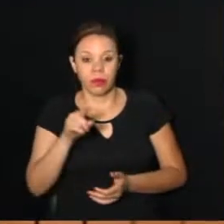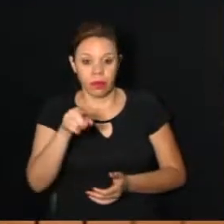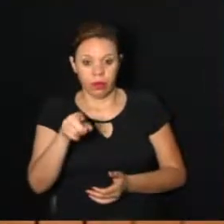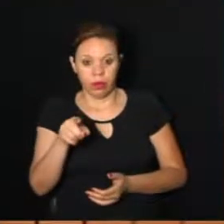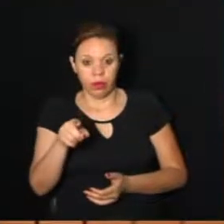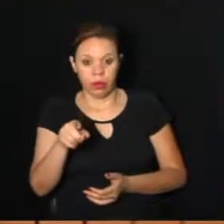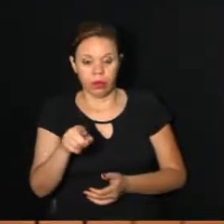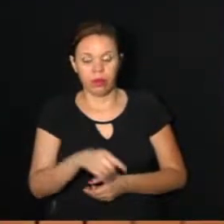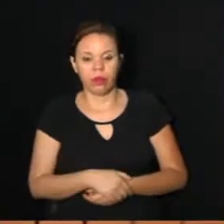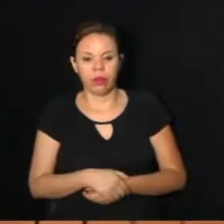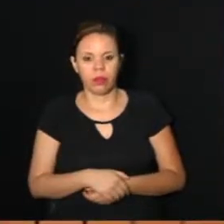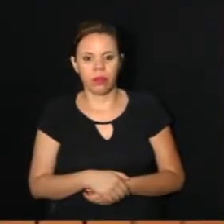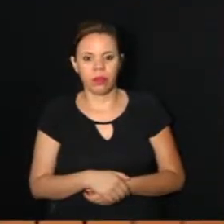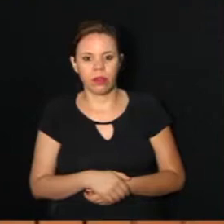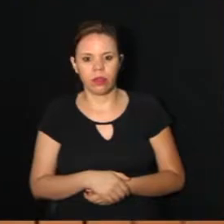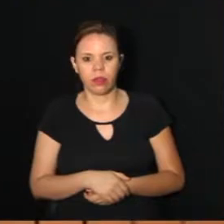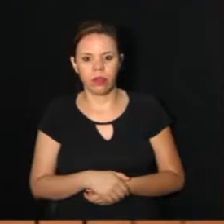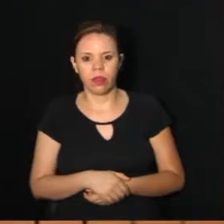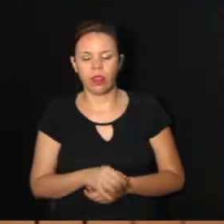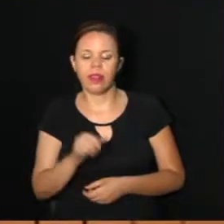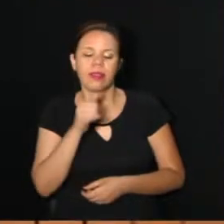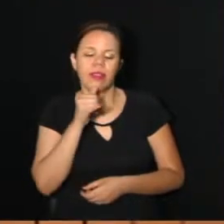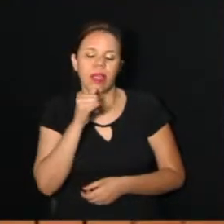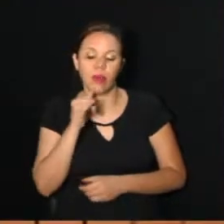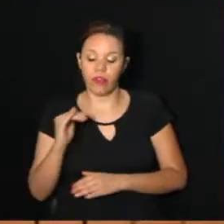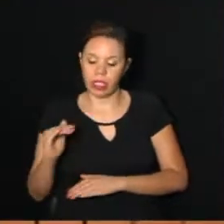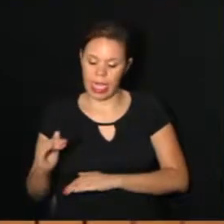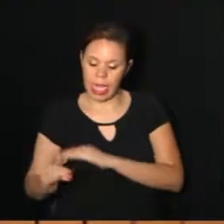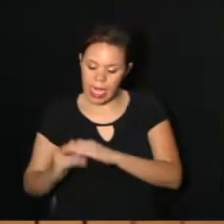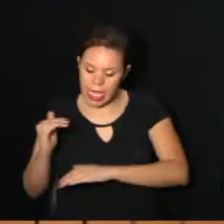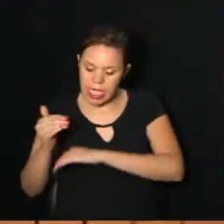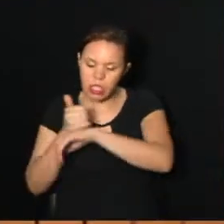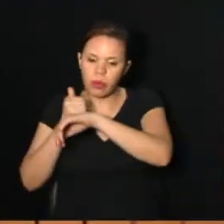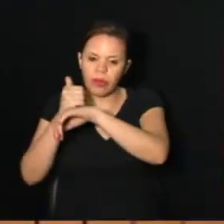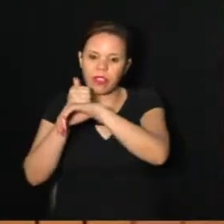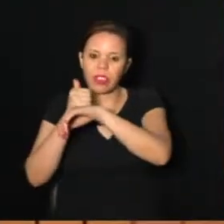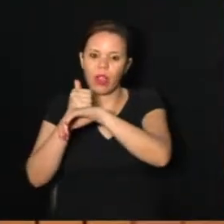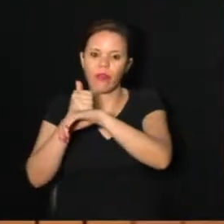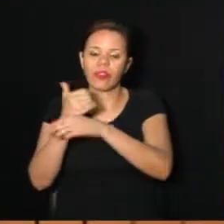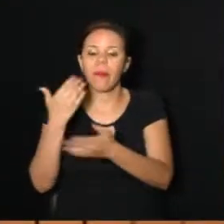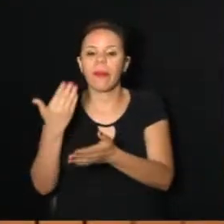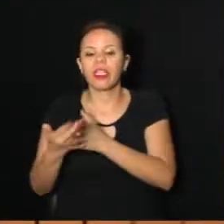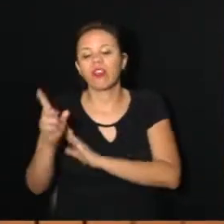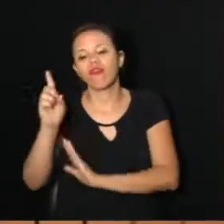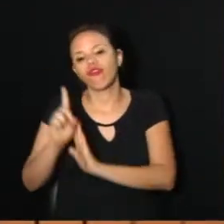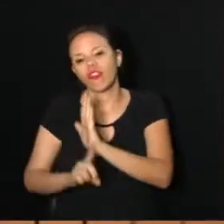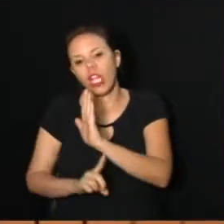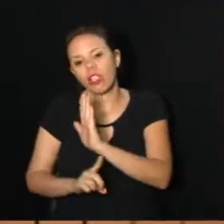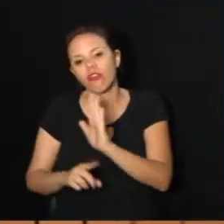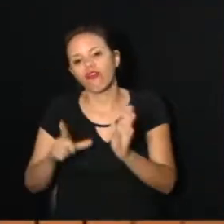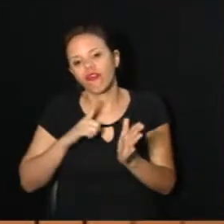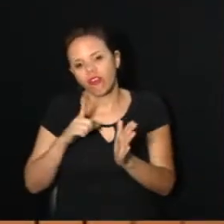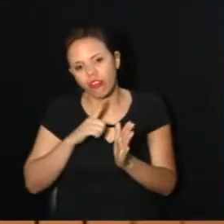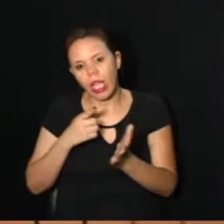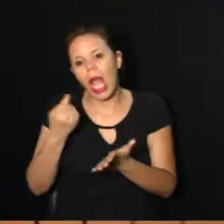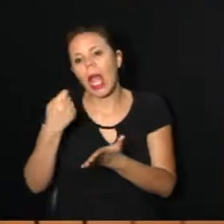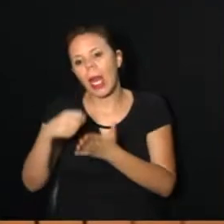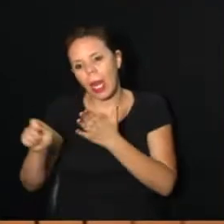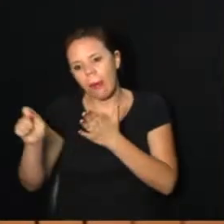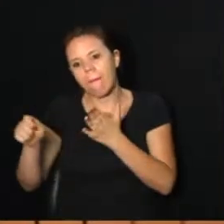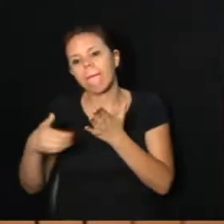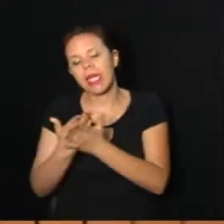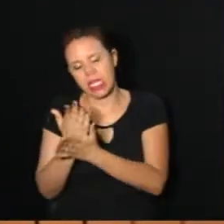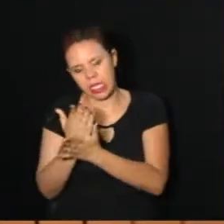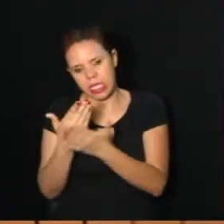da baixa incomodidade para a média incomodidade, você perdeu esse direito de ter o alvará permanente. Você vai voltar a